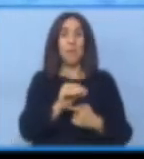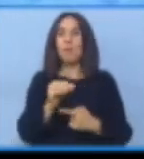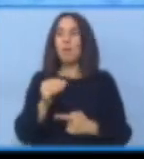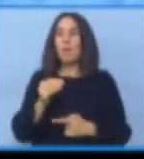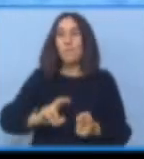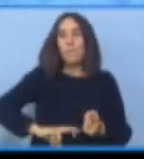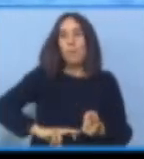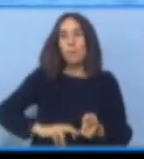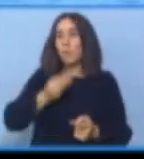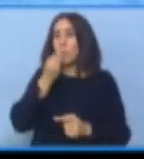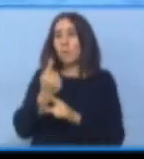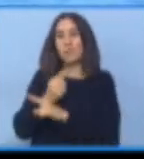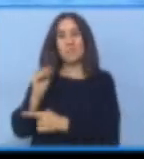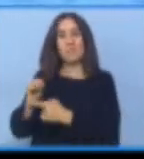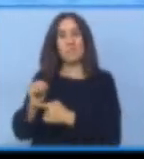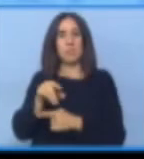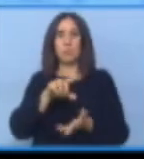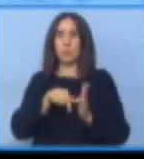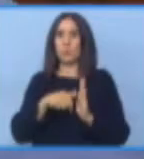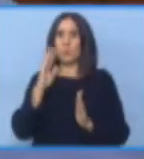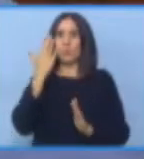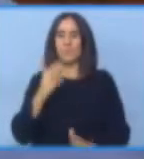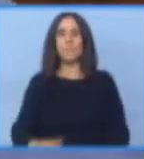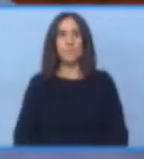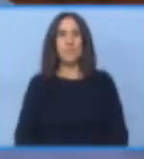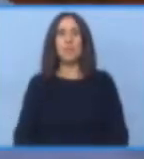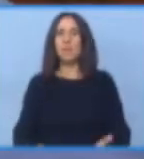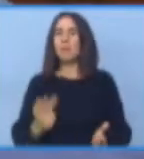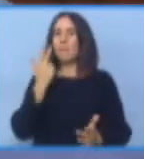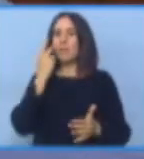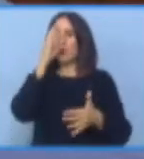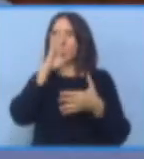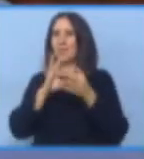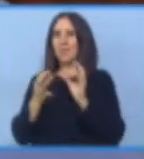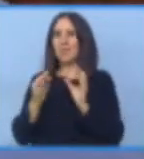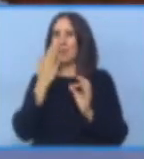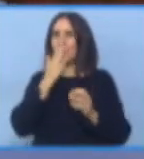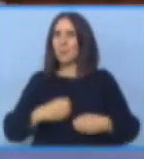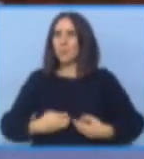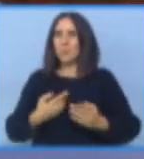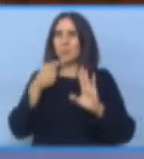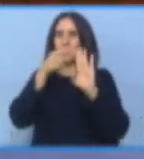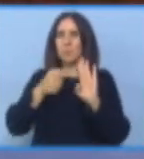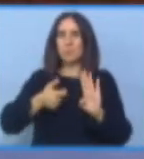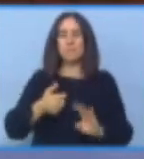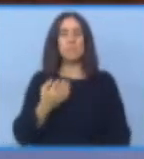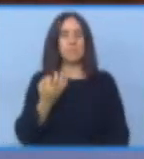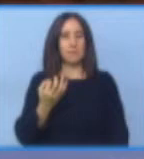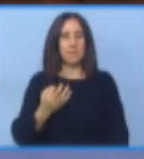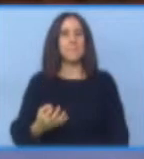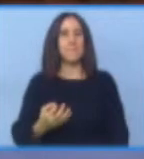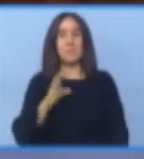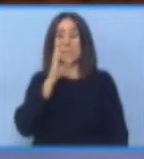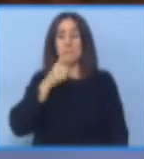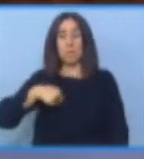aqui temos um projeto muito grande, não é? E manter uma atitude coerente de vida, não é? Exatamente. Pautada por estas linhas de princípios. Isso